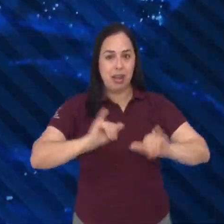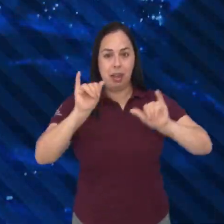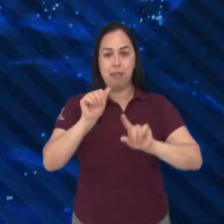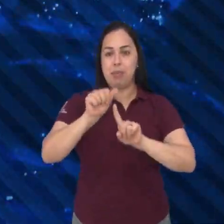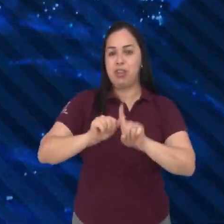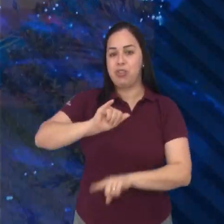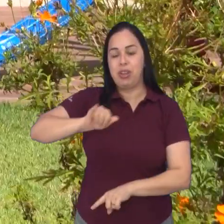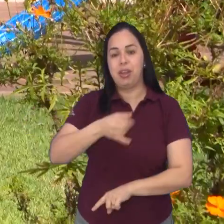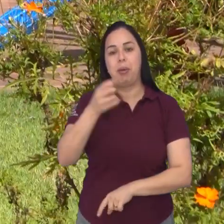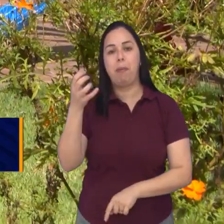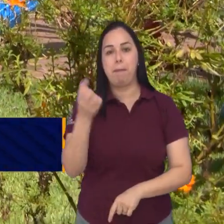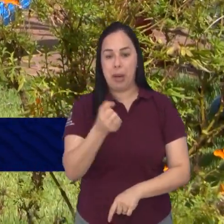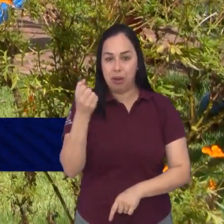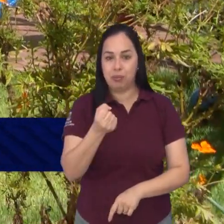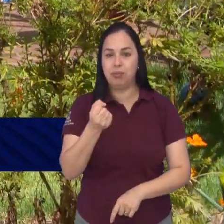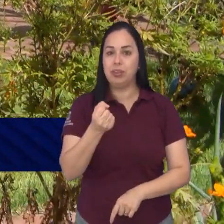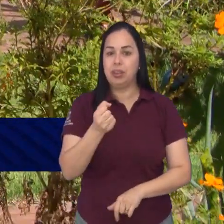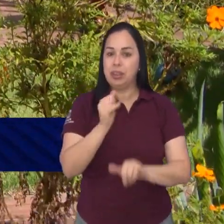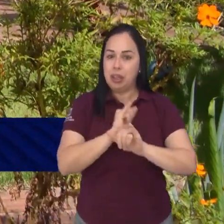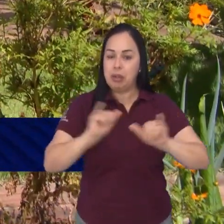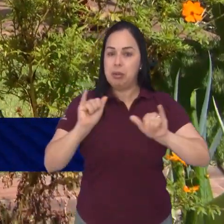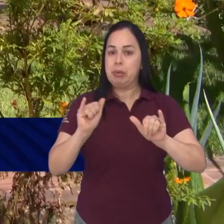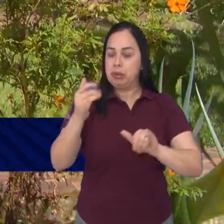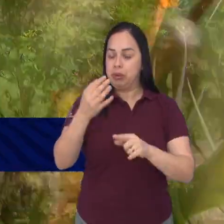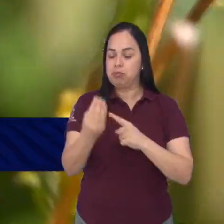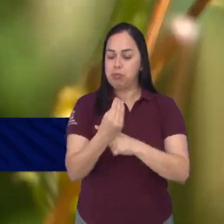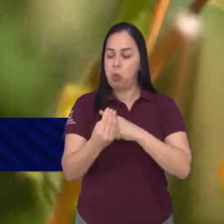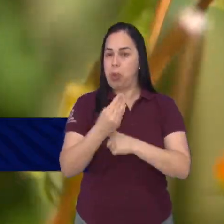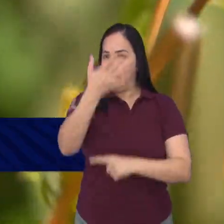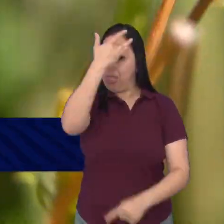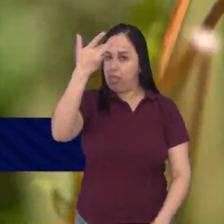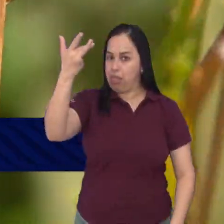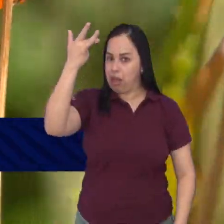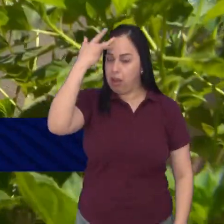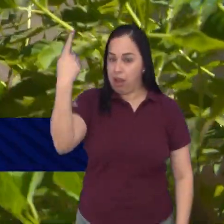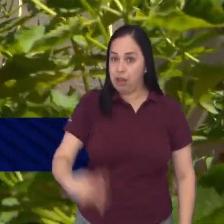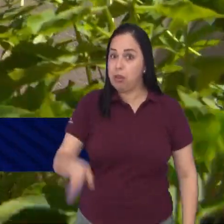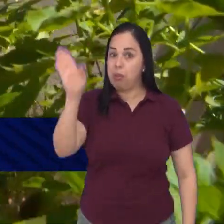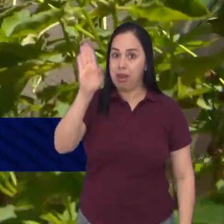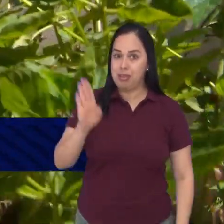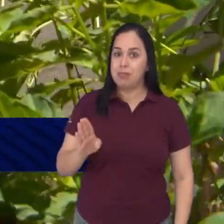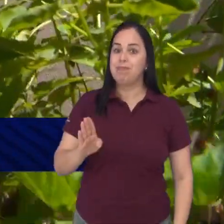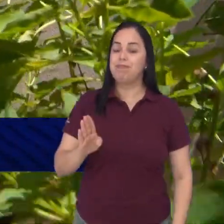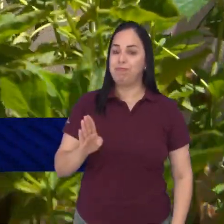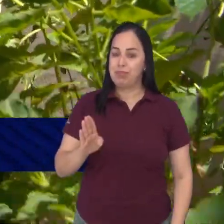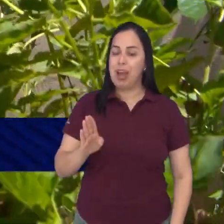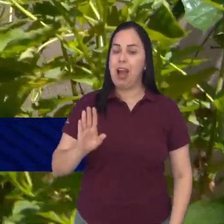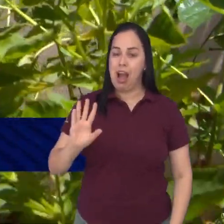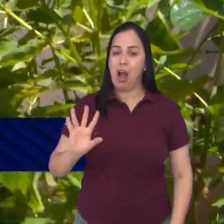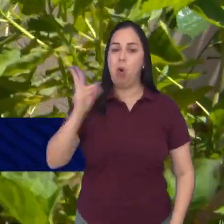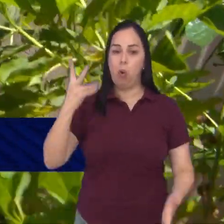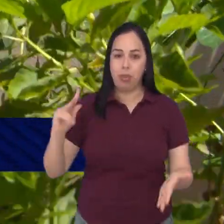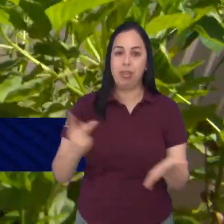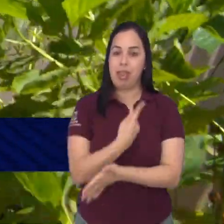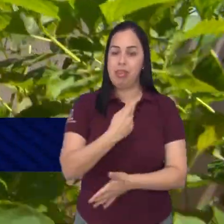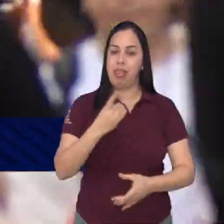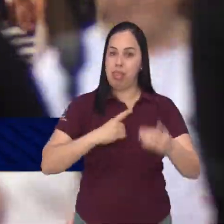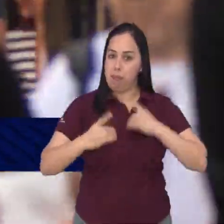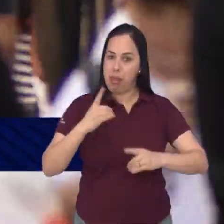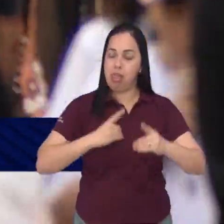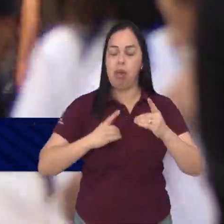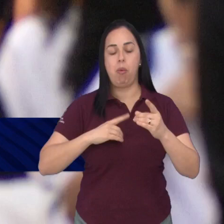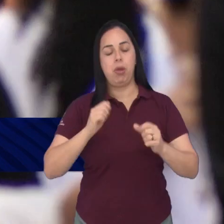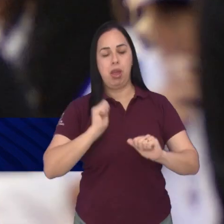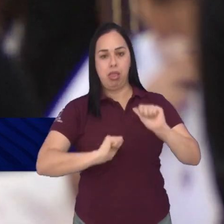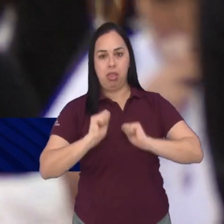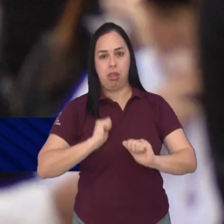ano. Campanha Janeiro Branco reforça a importância do cuidado com a saúde mental. O Brasil é um dos países com a maior notificação de